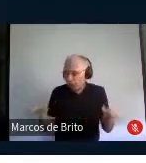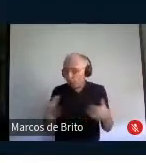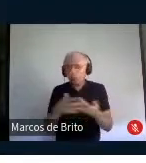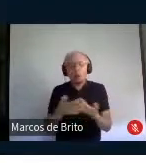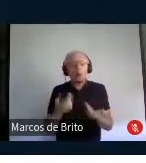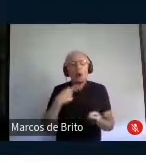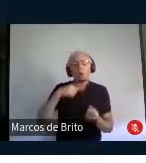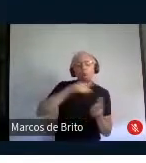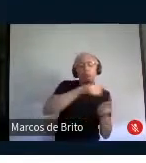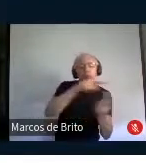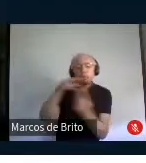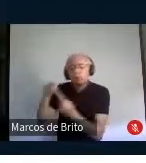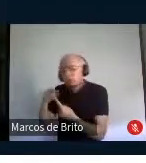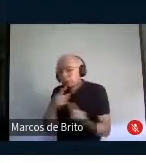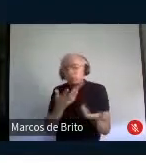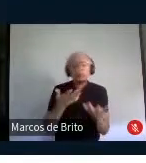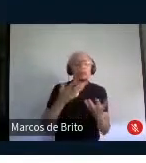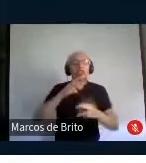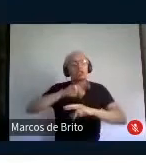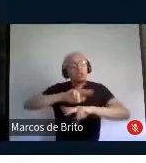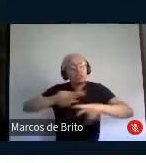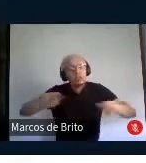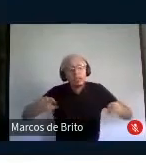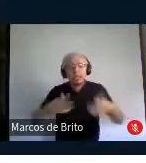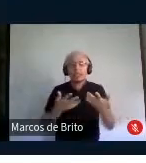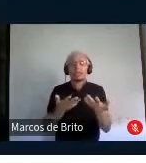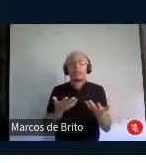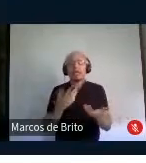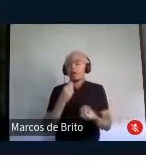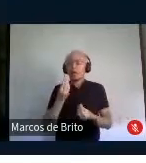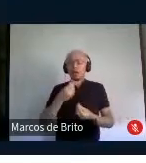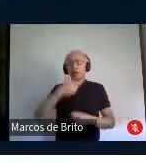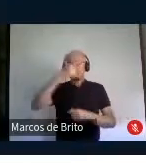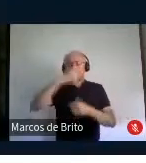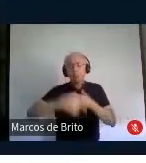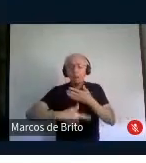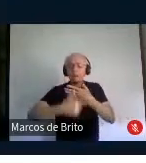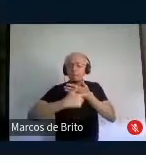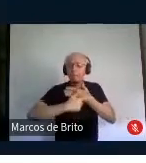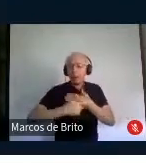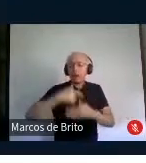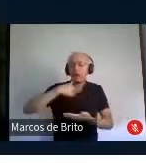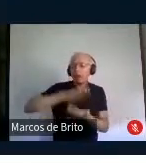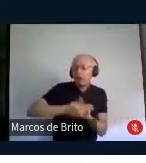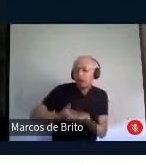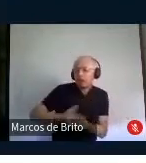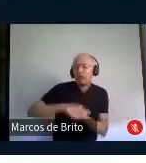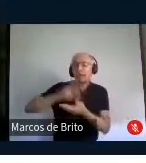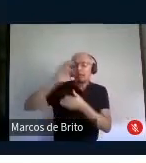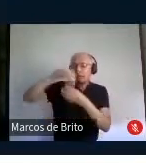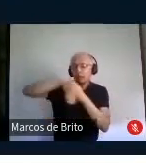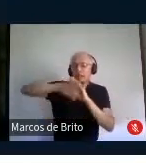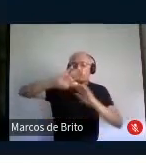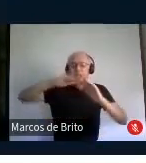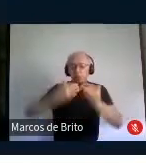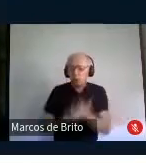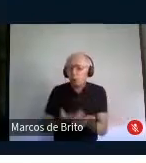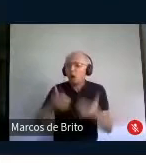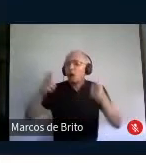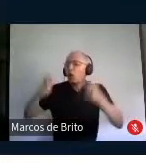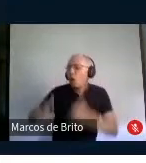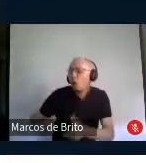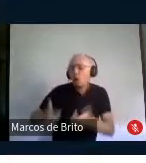modalidades e tipologias, né? Quem é o profissional intérprete educacional? Onde ele atua? Quais são